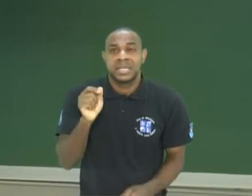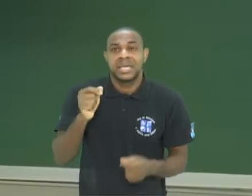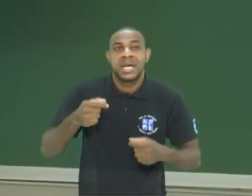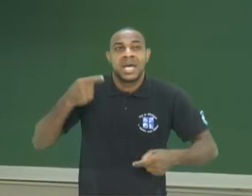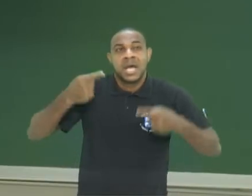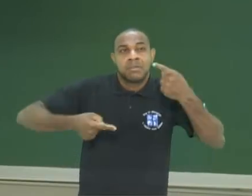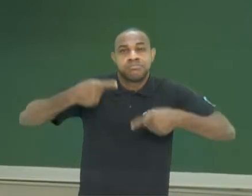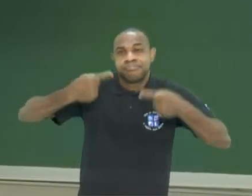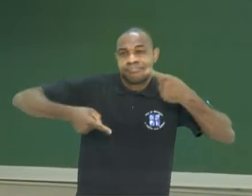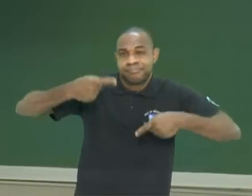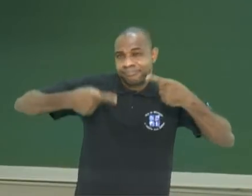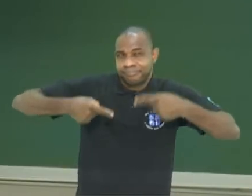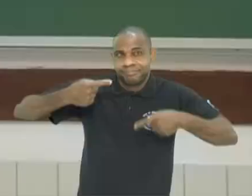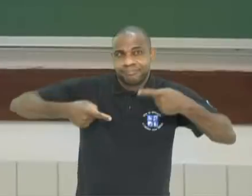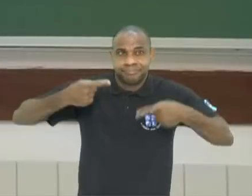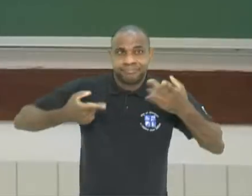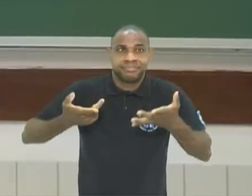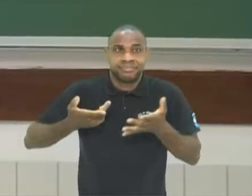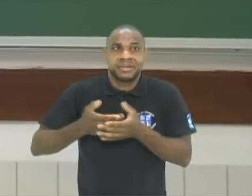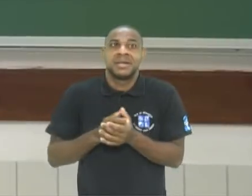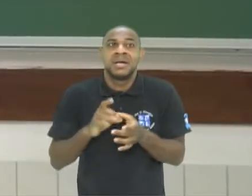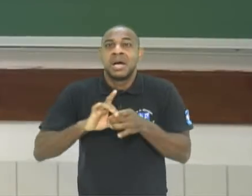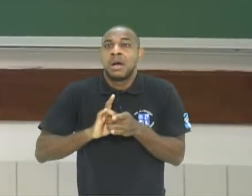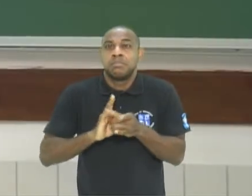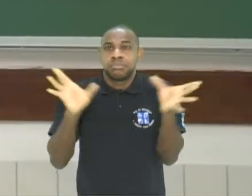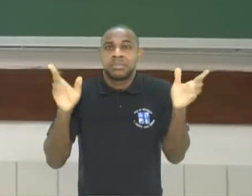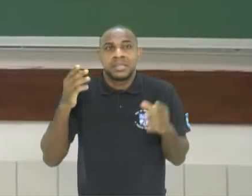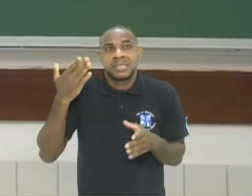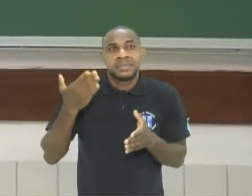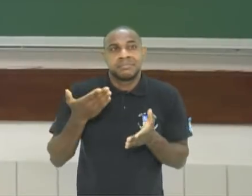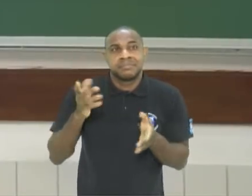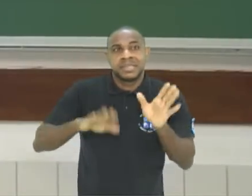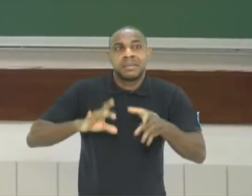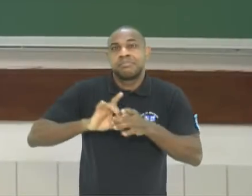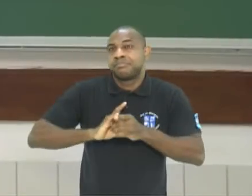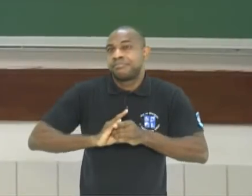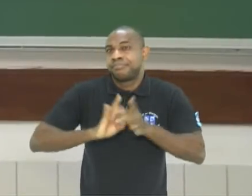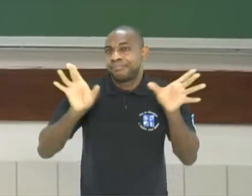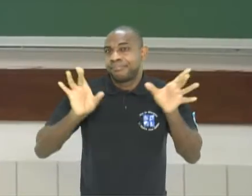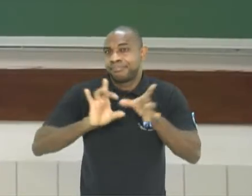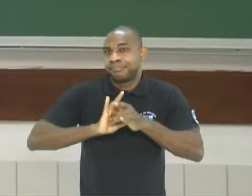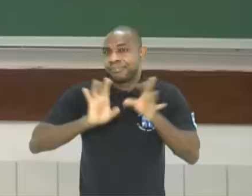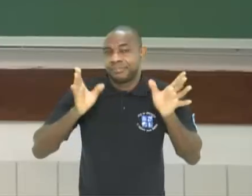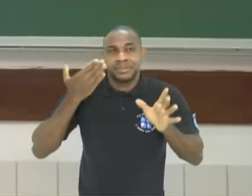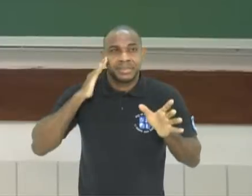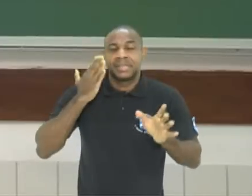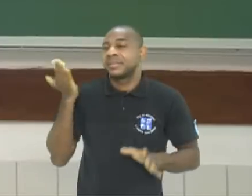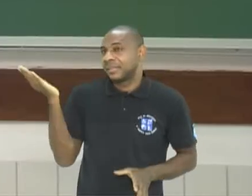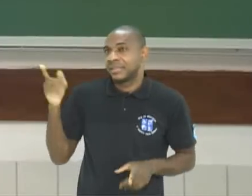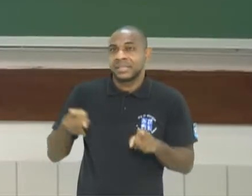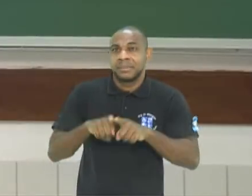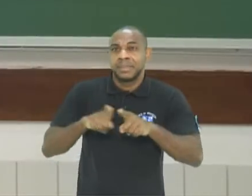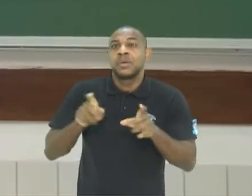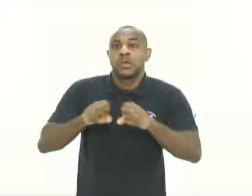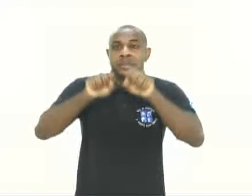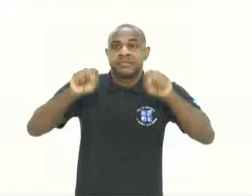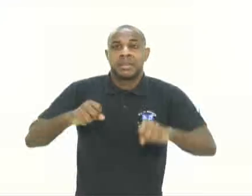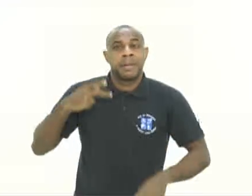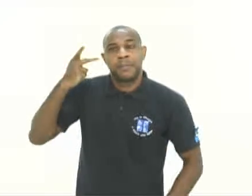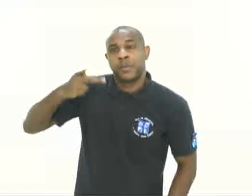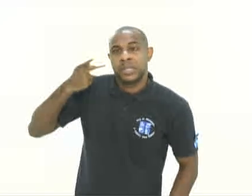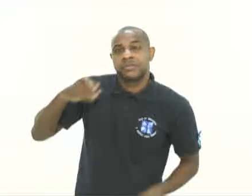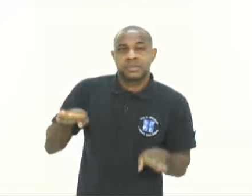burocracia e o funcionamento do sistema político, nessa situação específica. Então, essa pessoa precisa ter o